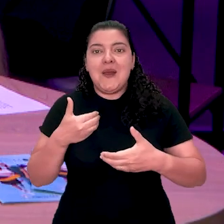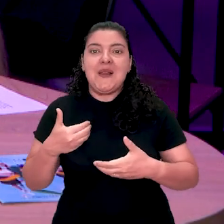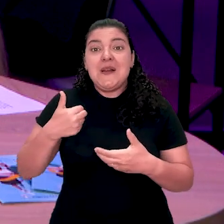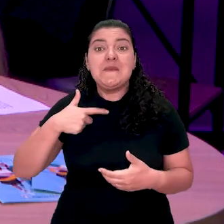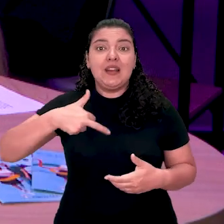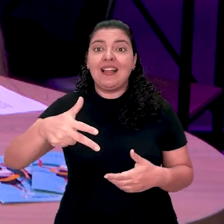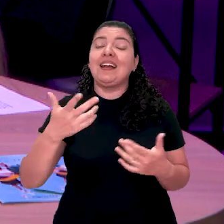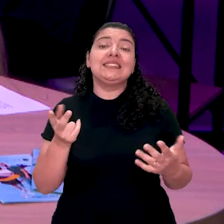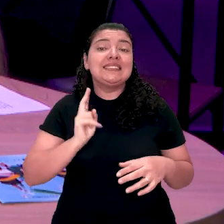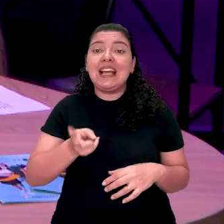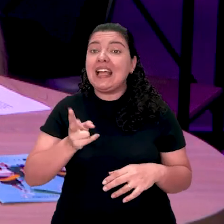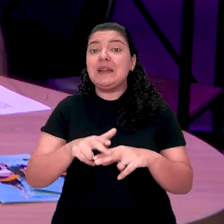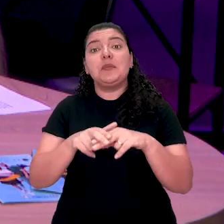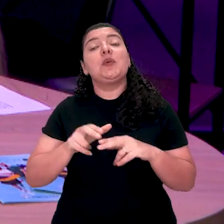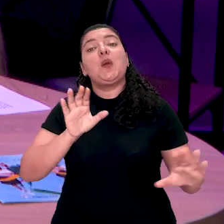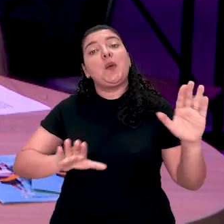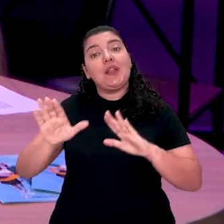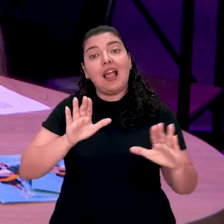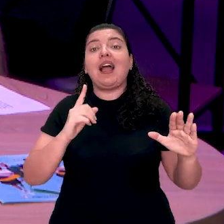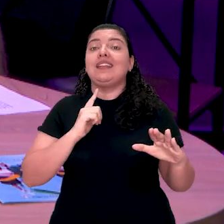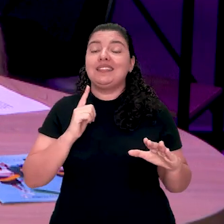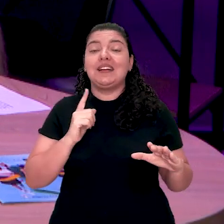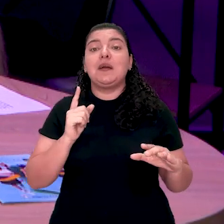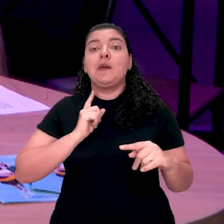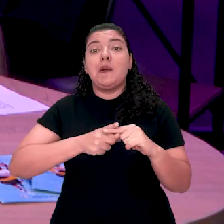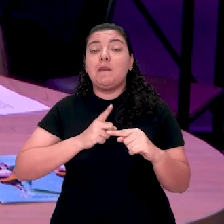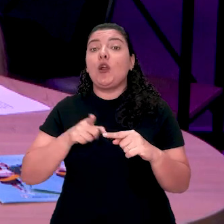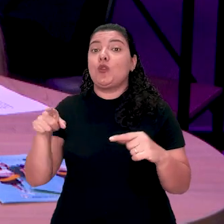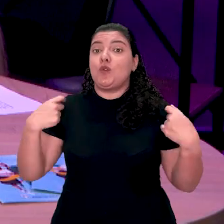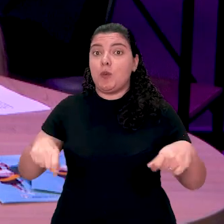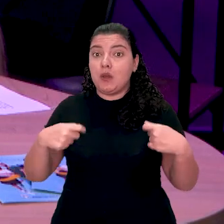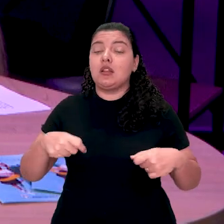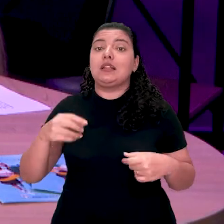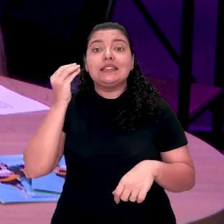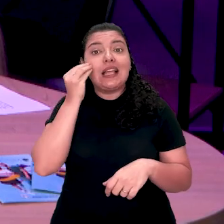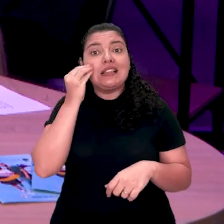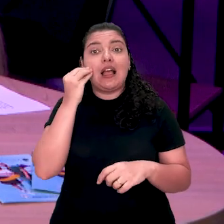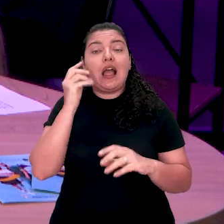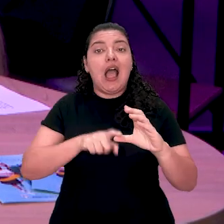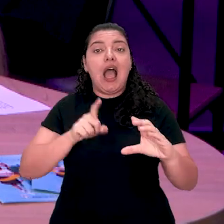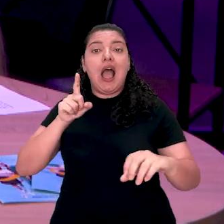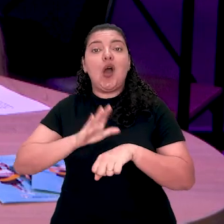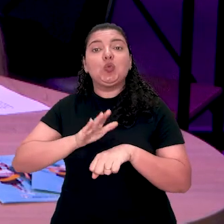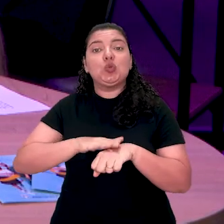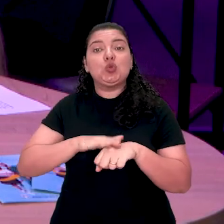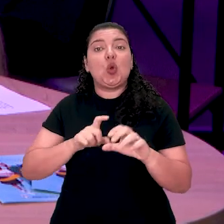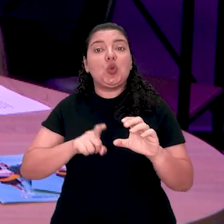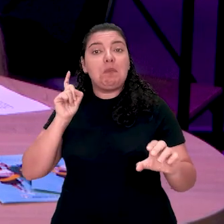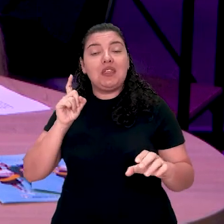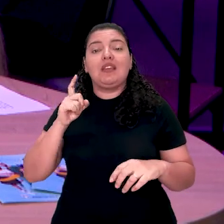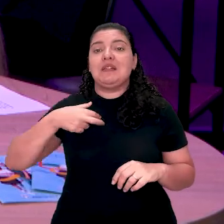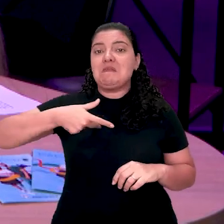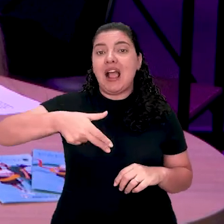já tinha um cuidado com essa super proteção que era dada, porque você precisava ter autonomia para realizar suas